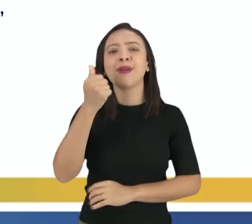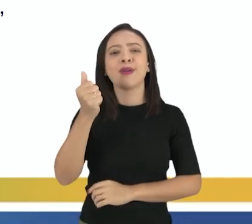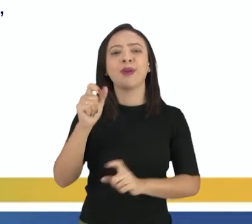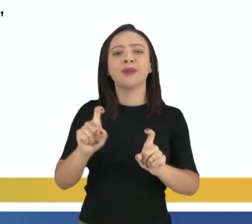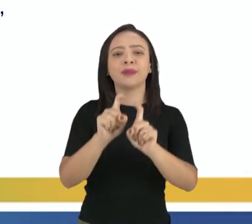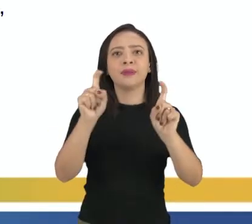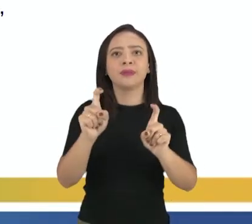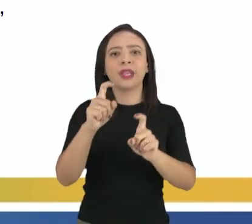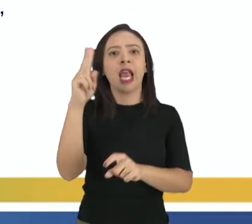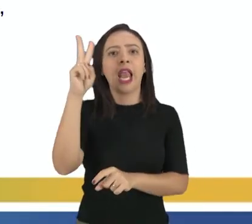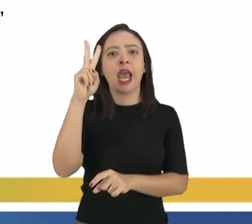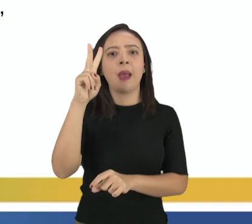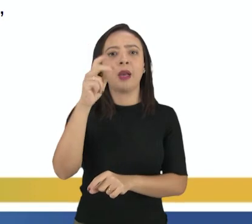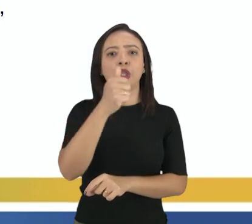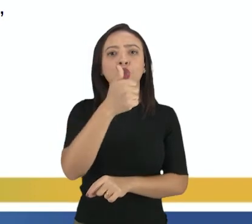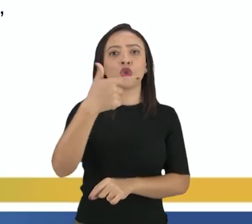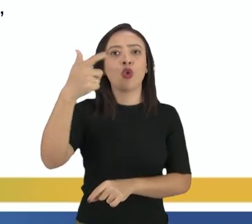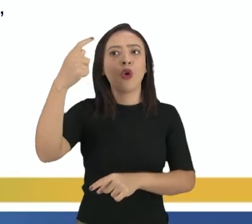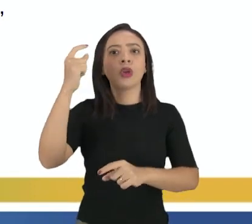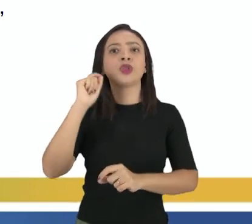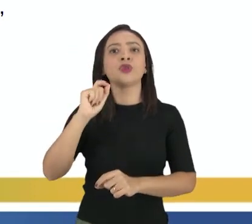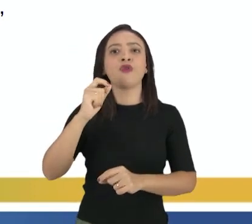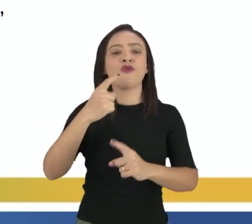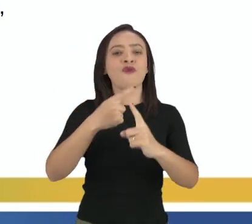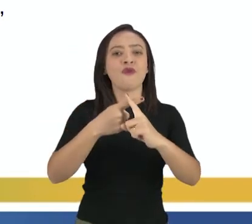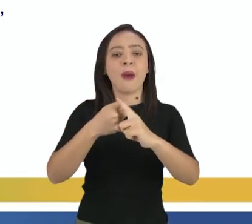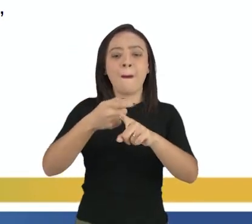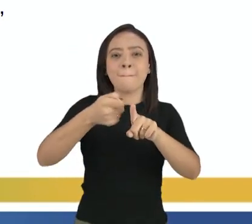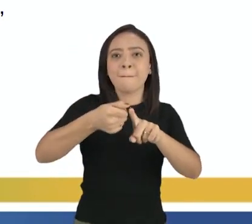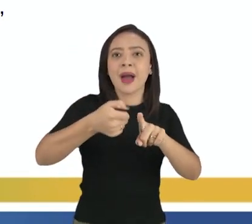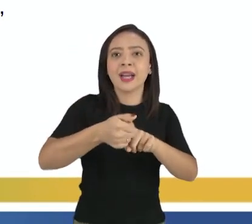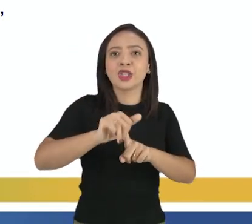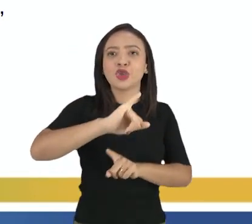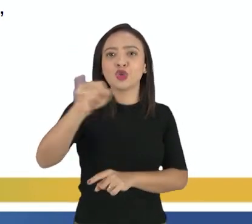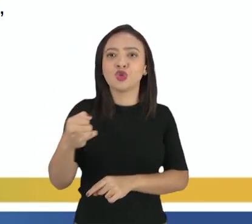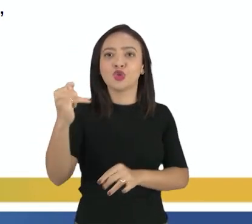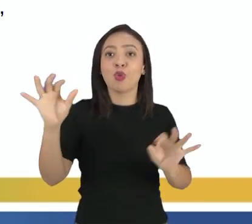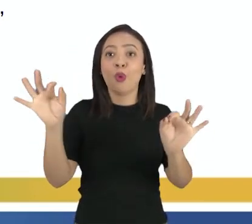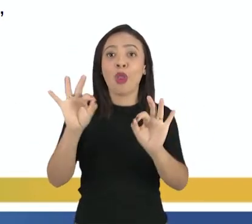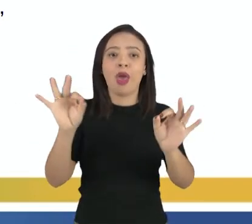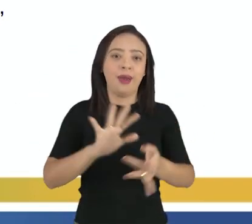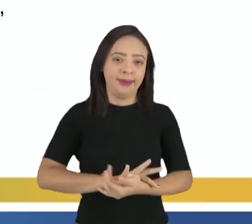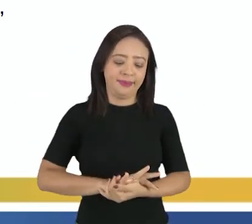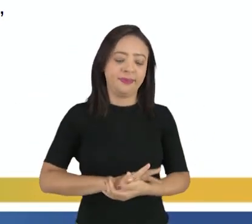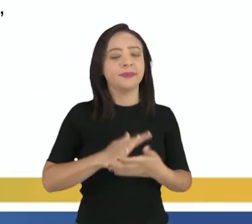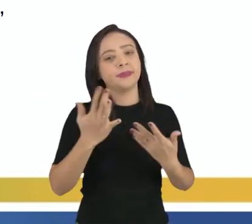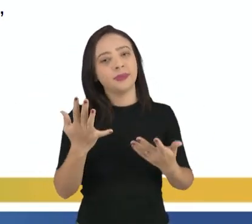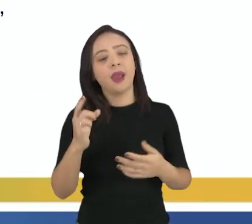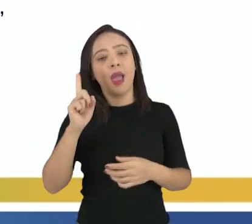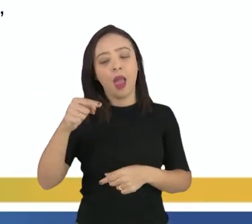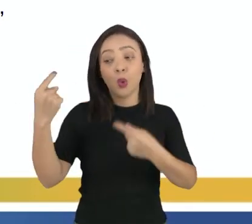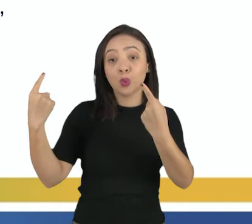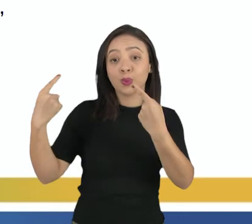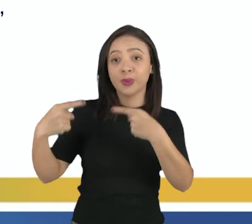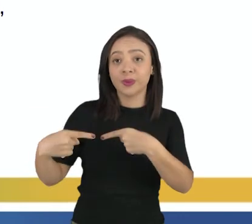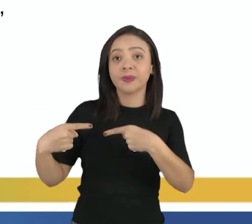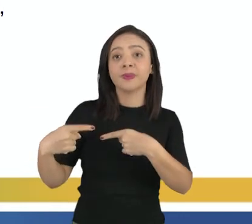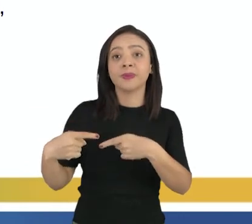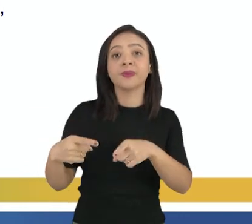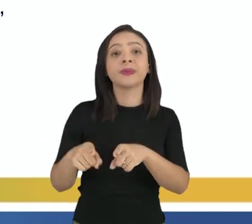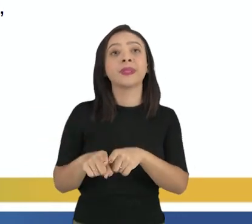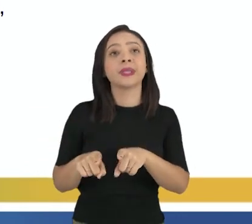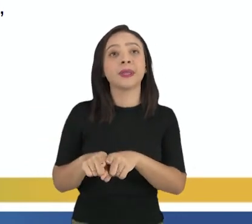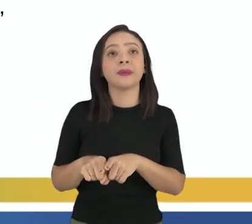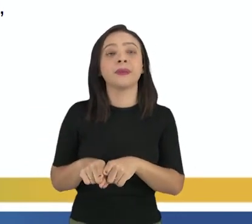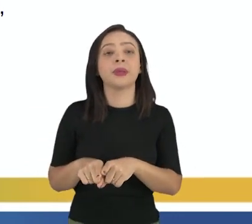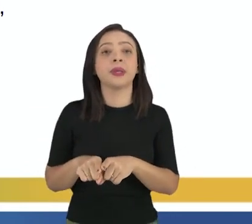essa condição, 12 vezes sem juros. Então, ele está fazendo esse apelo, né? O desafio e o apelo